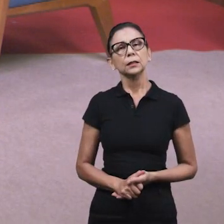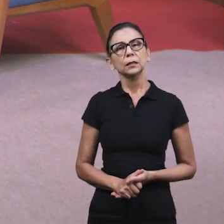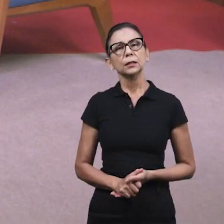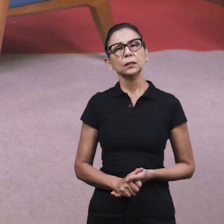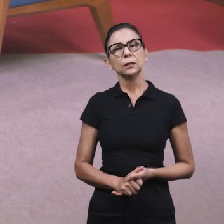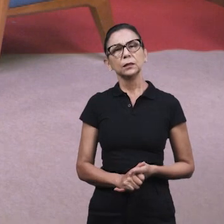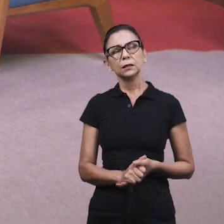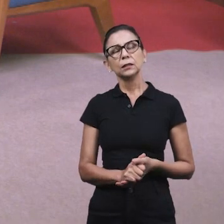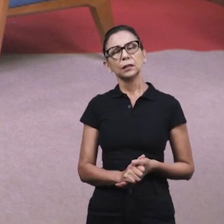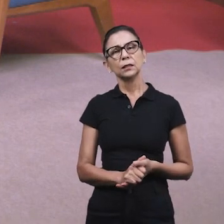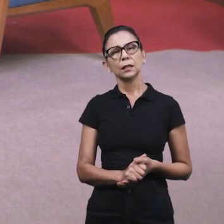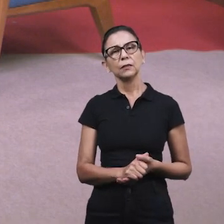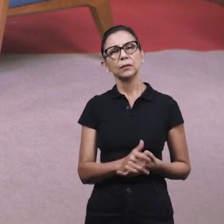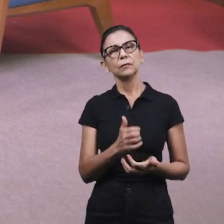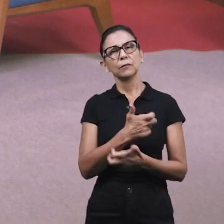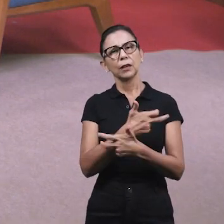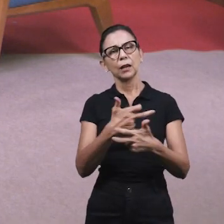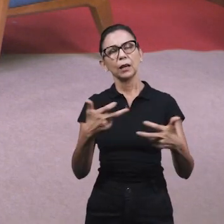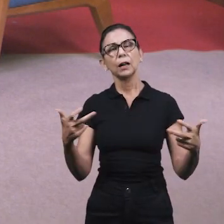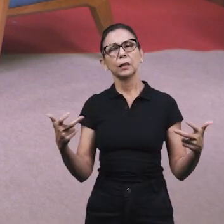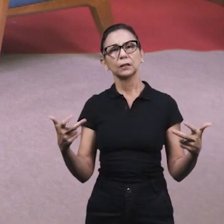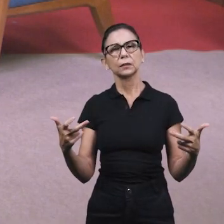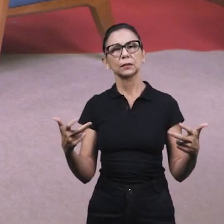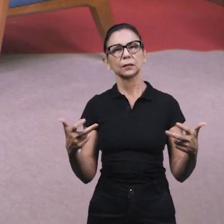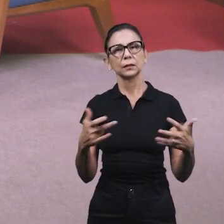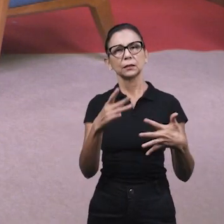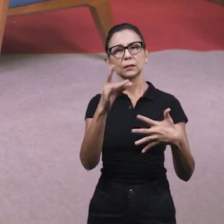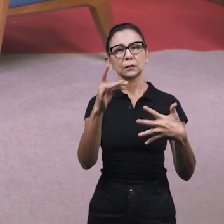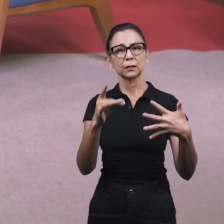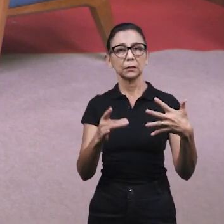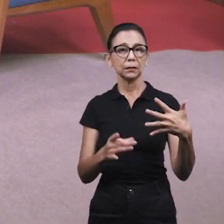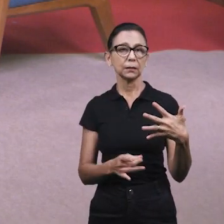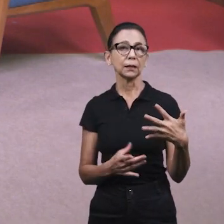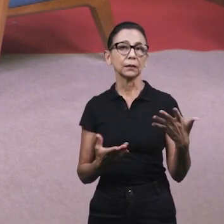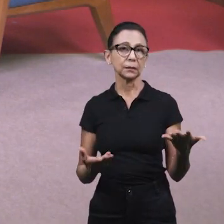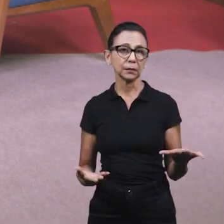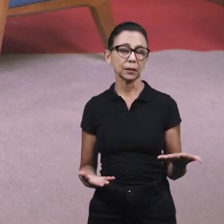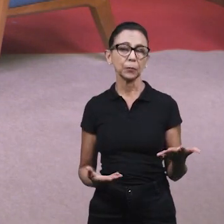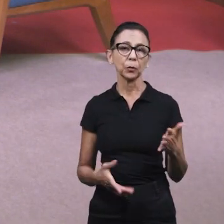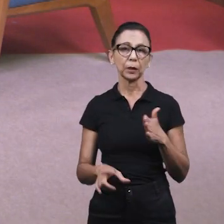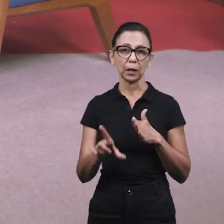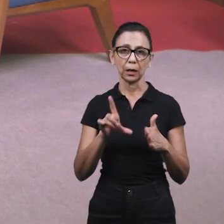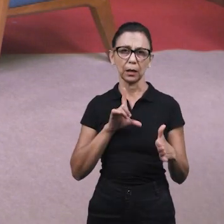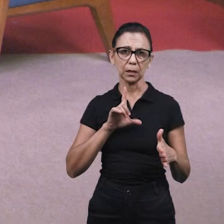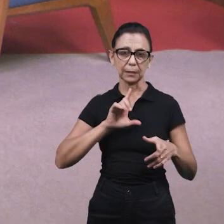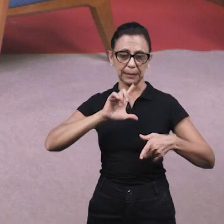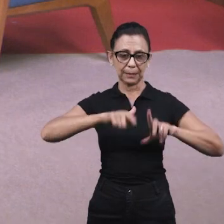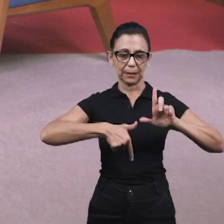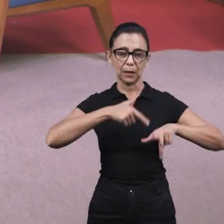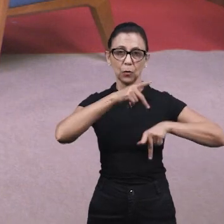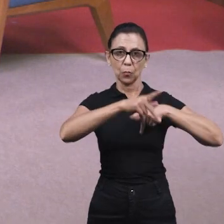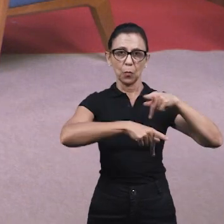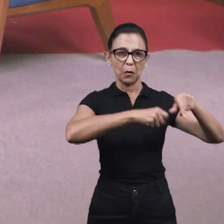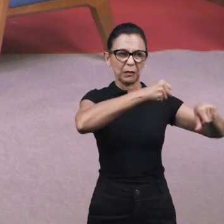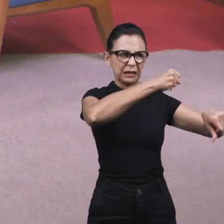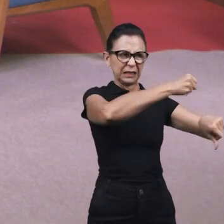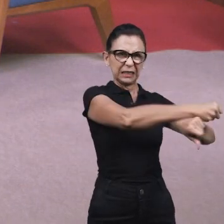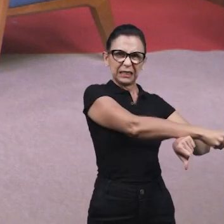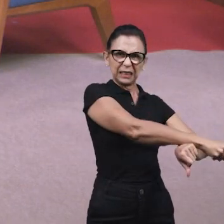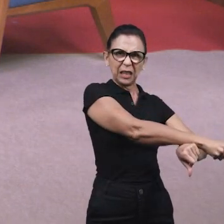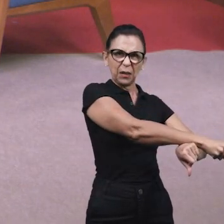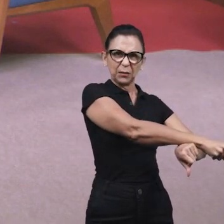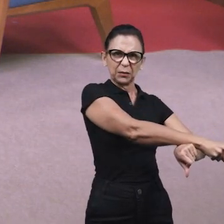que profeticamente tem significado, a nova identidade que o povo assumiu, Um povo que antes era escravo,